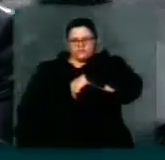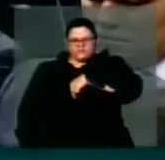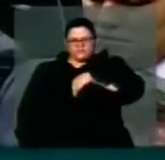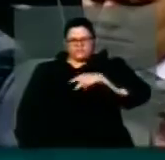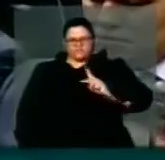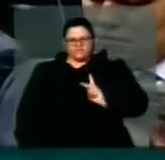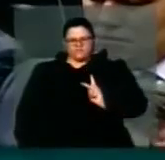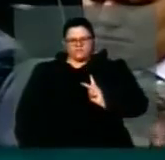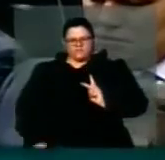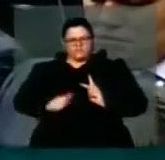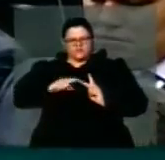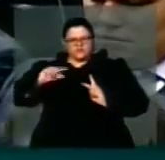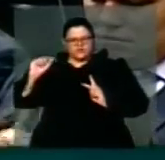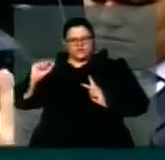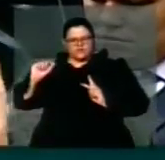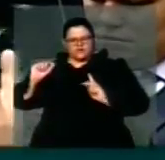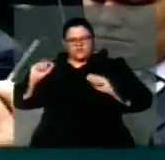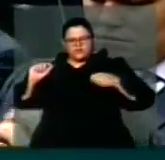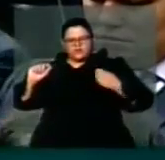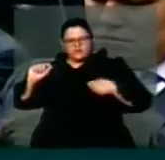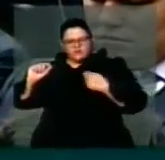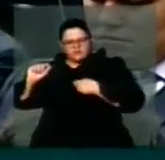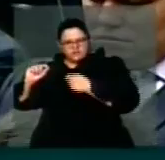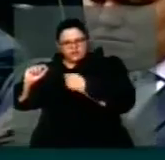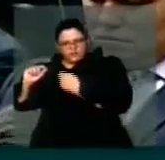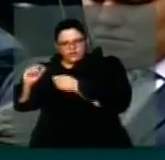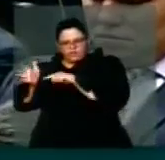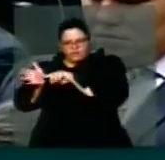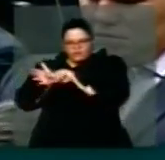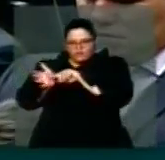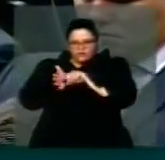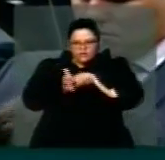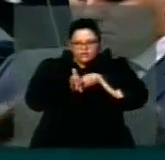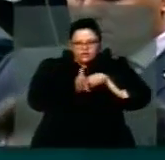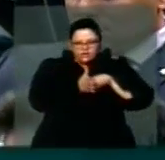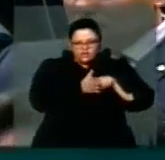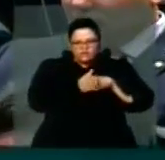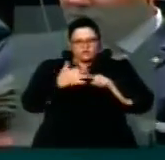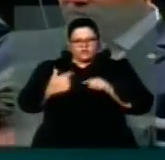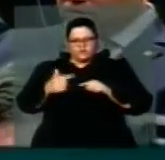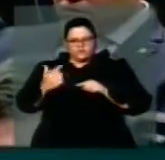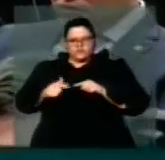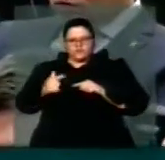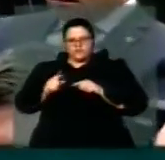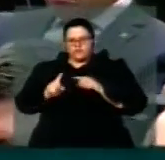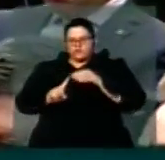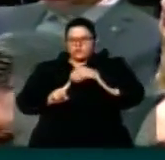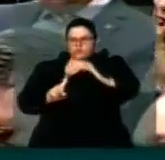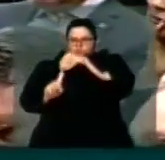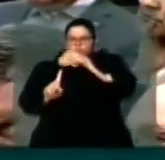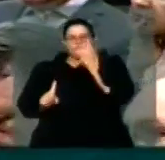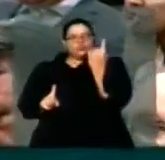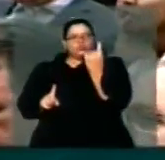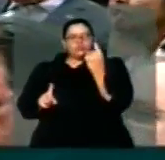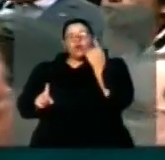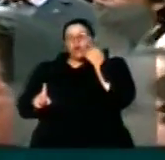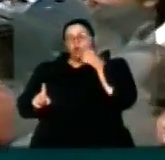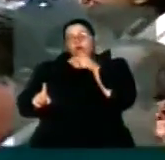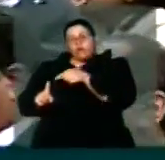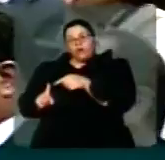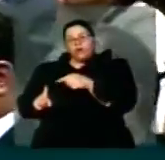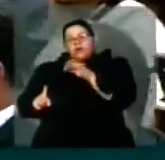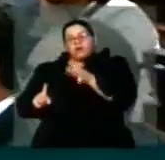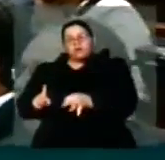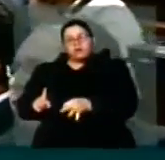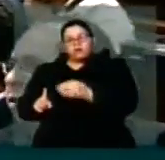quem investigar. Ele não investigou todos, não teve um critério único para todos e, por motivações de